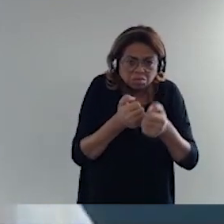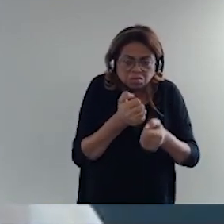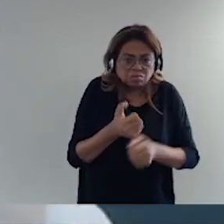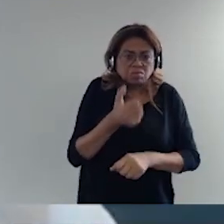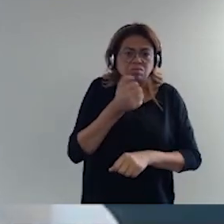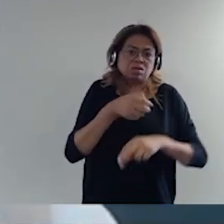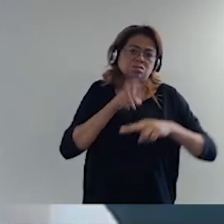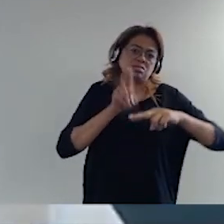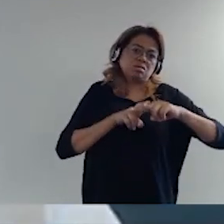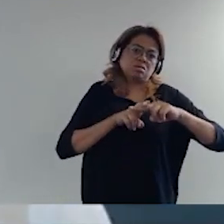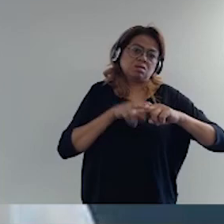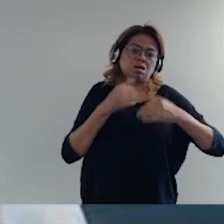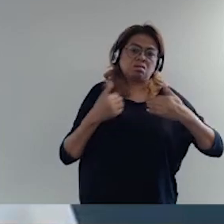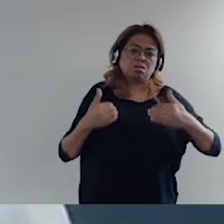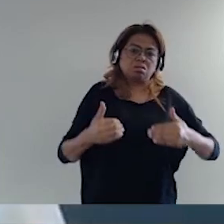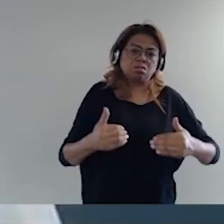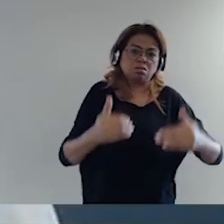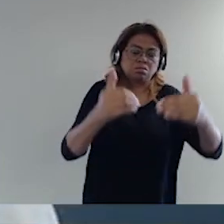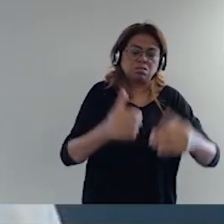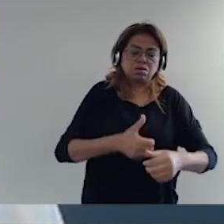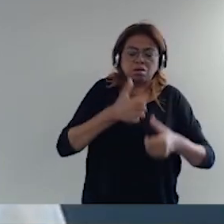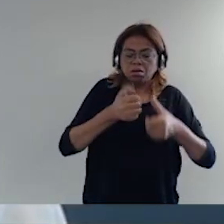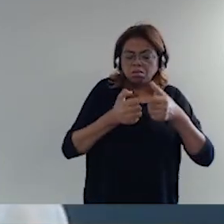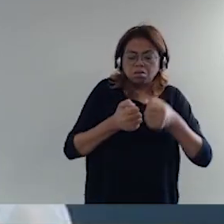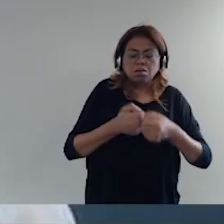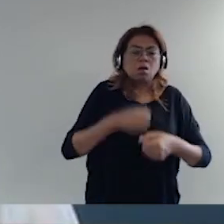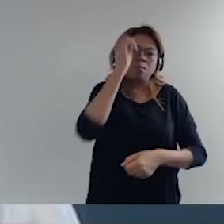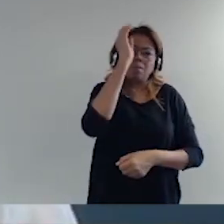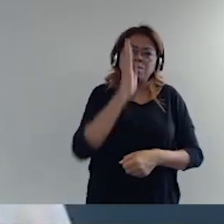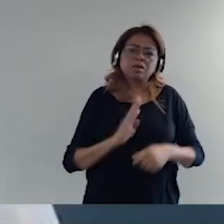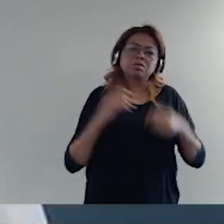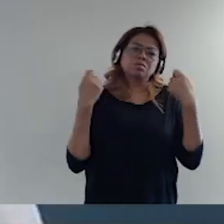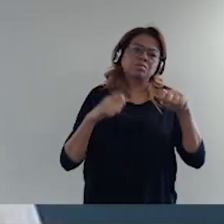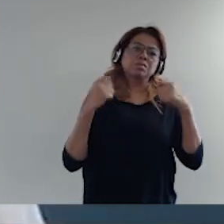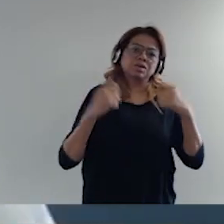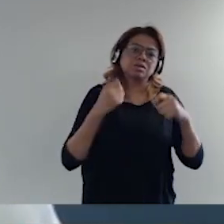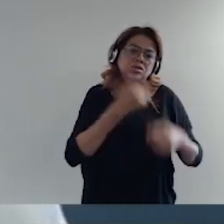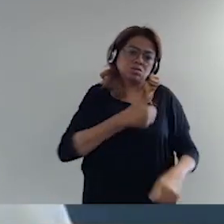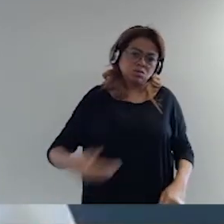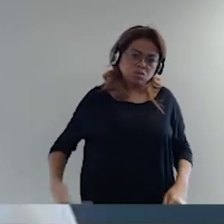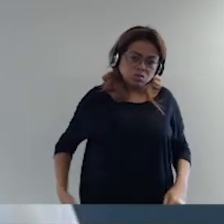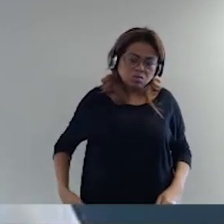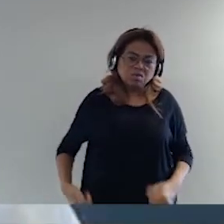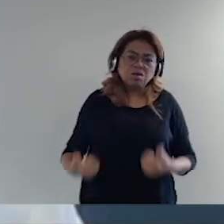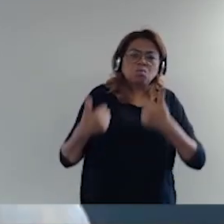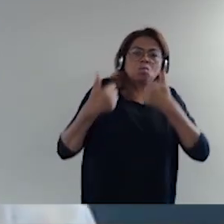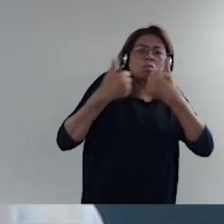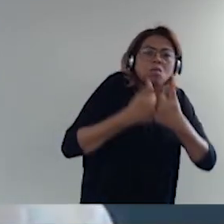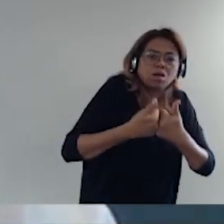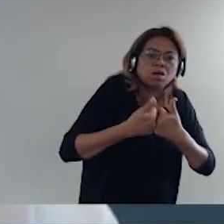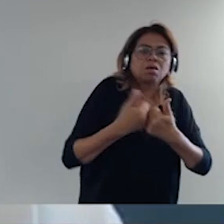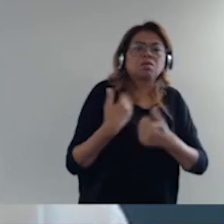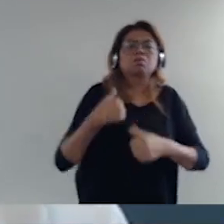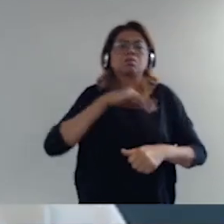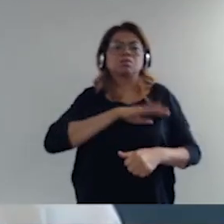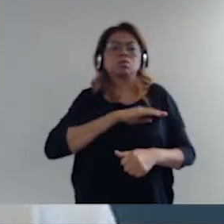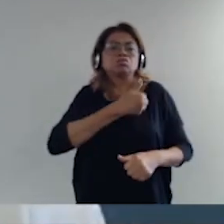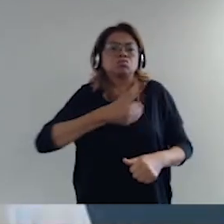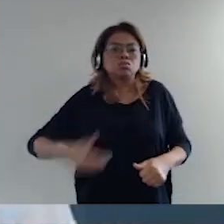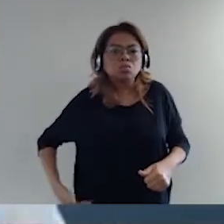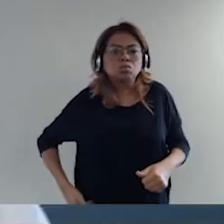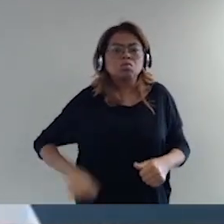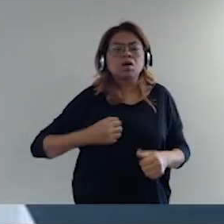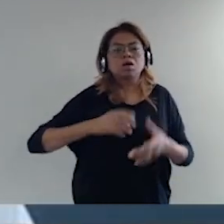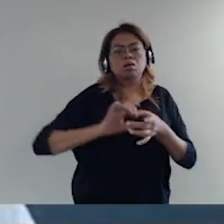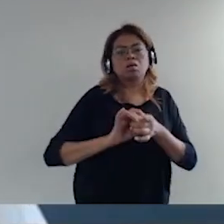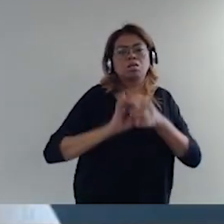controles da esplanada. O Brasil precisa de um governo próximo do povo. O Brasil precisa de governos